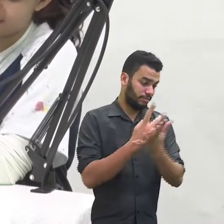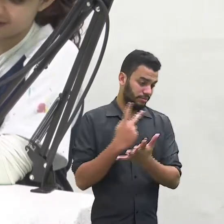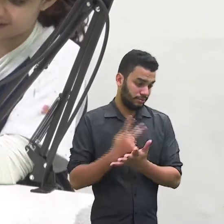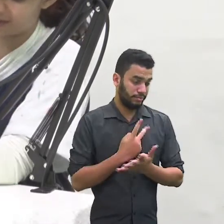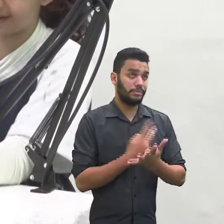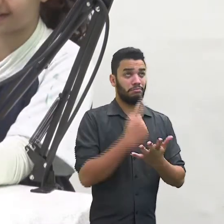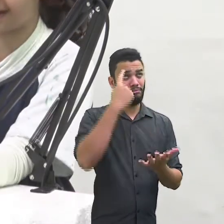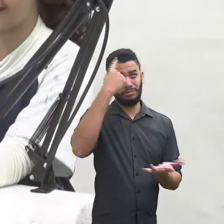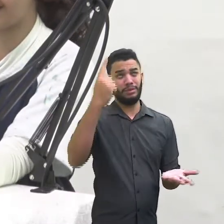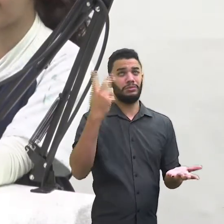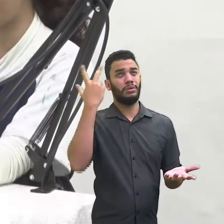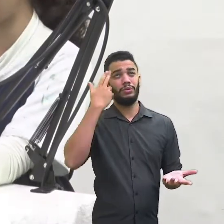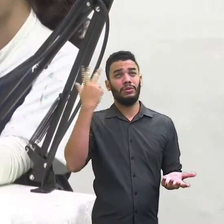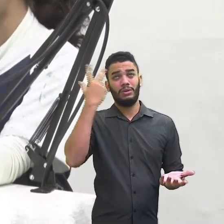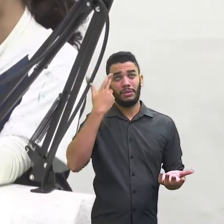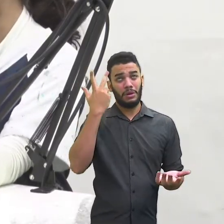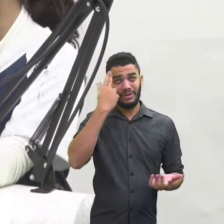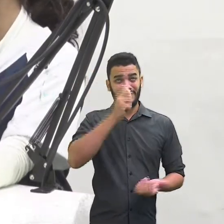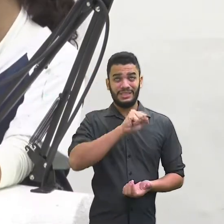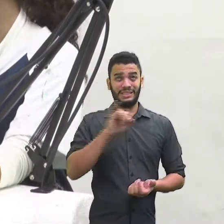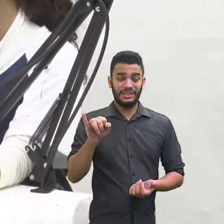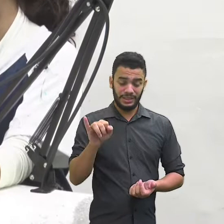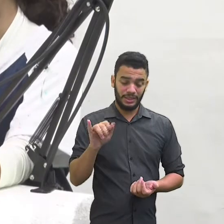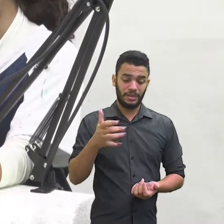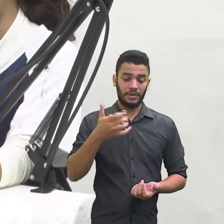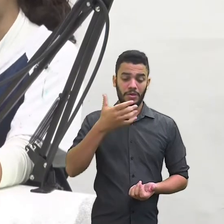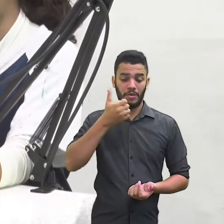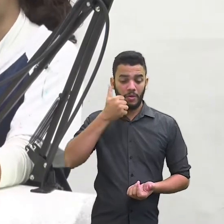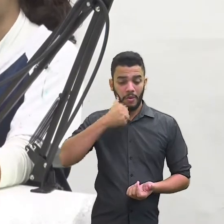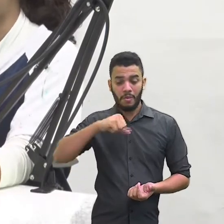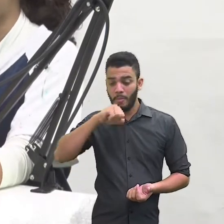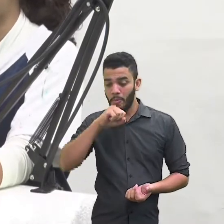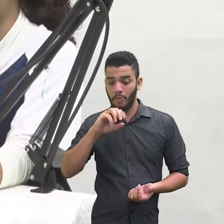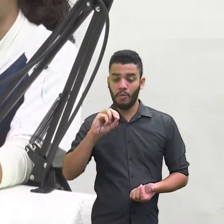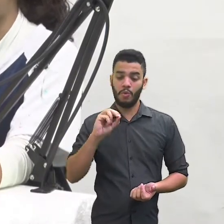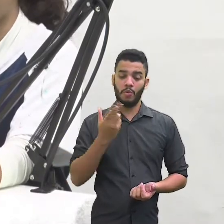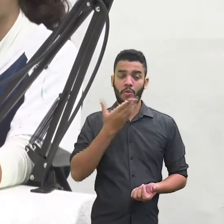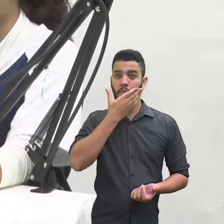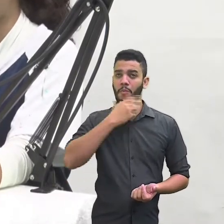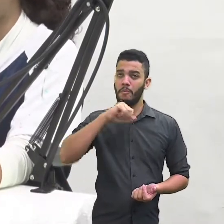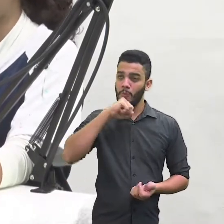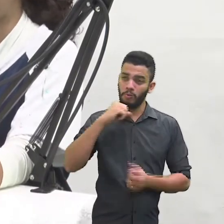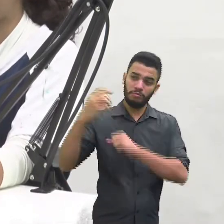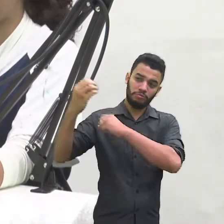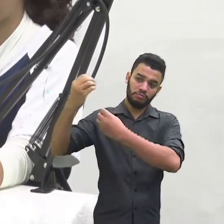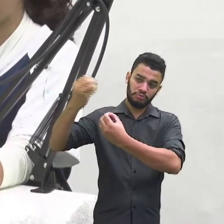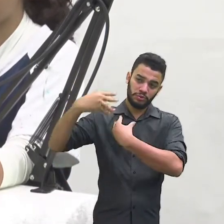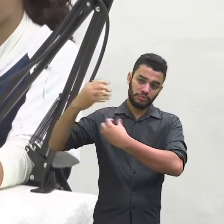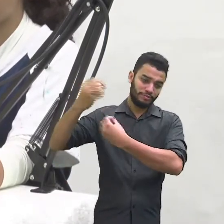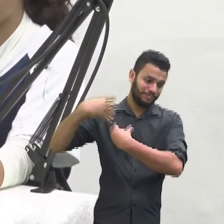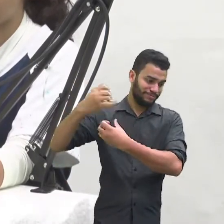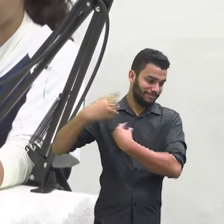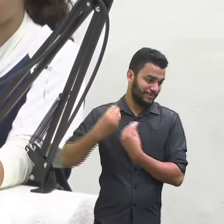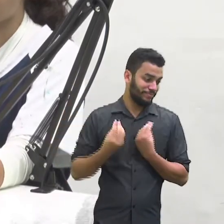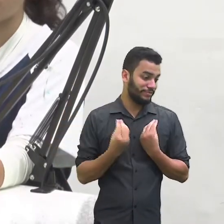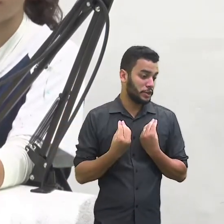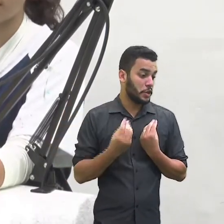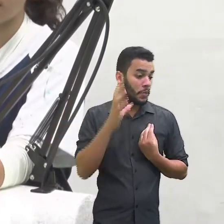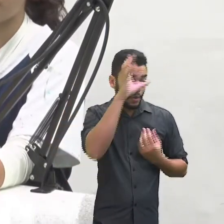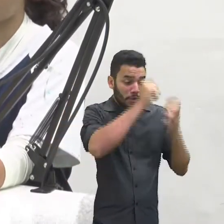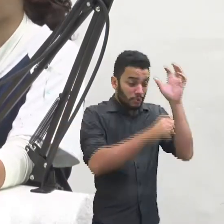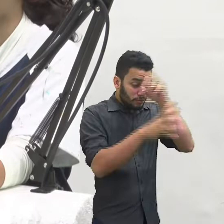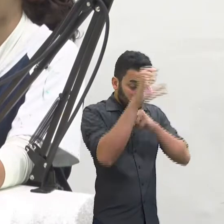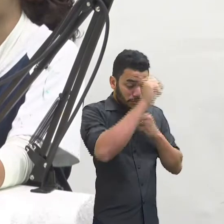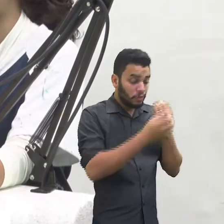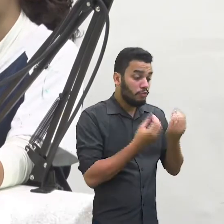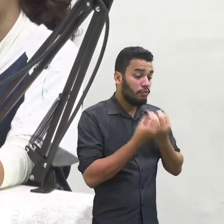né? Então, acho que, como, né, filhos, também devemos fazer o nosso papel, né? Que nem na Bíblia diz, em um versículo, eu não me